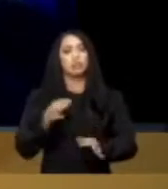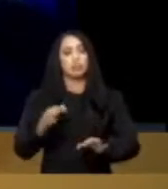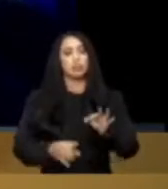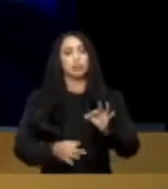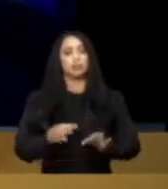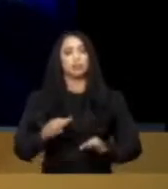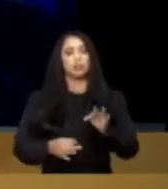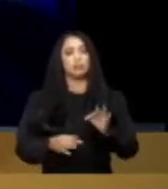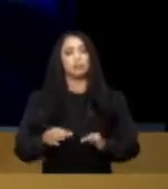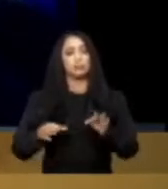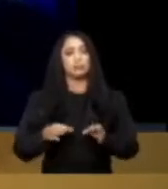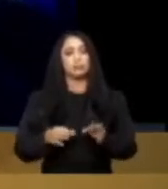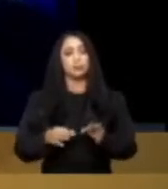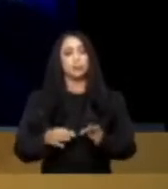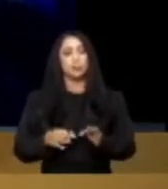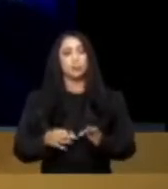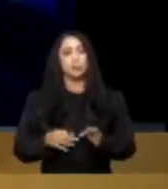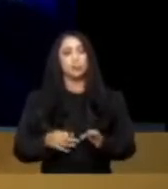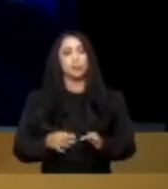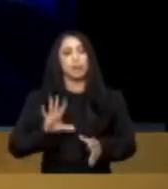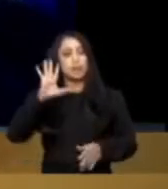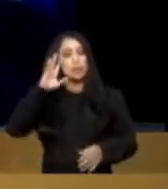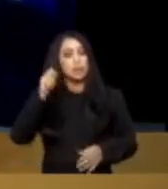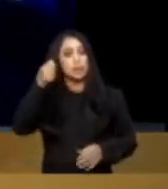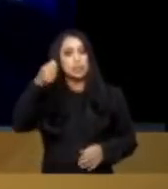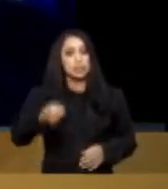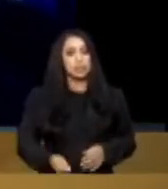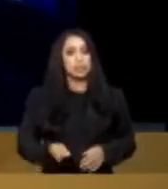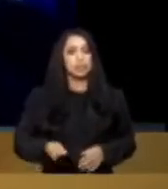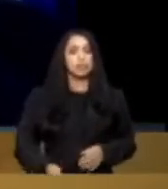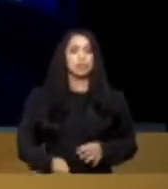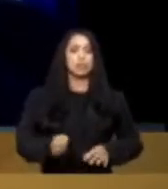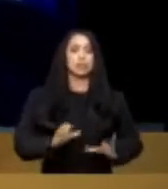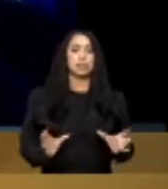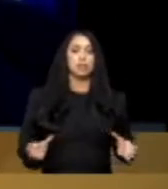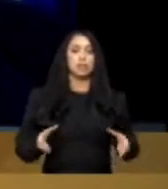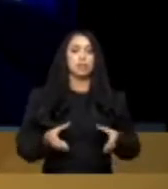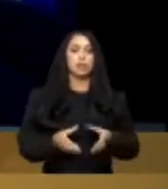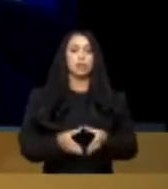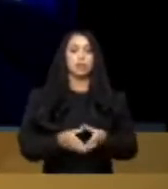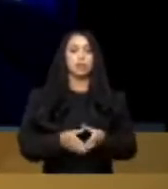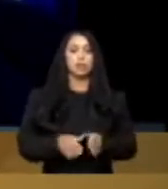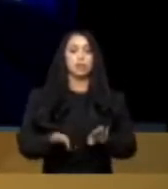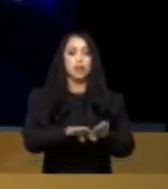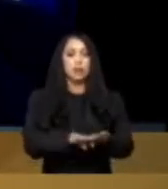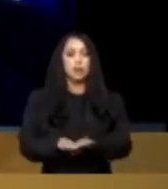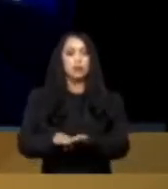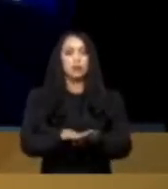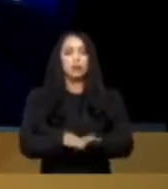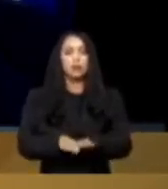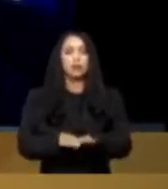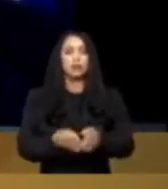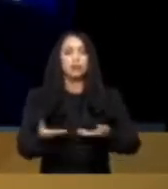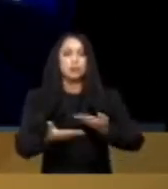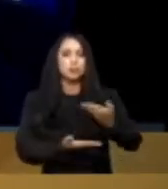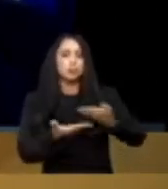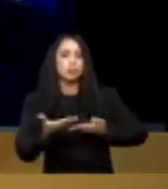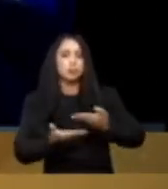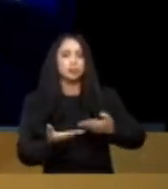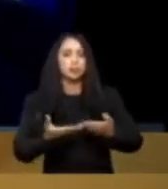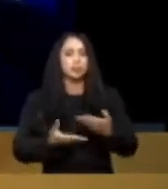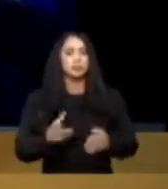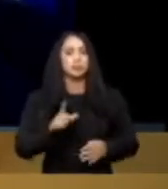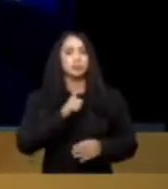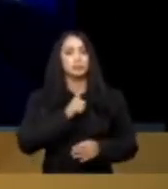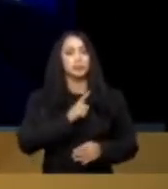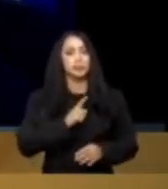A restrição dos efeitos da sentença coletiva vulnera a própria igualdade de tratamento entre os jurisdicionados,